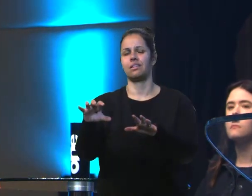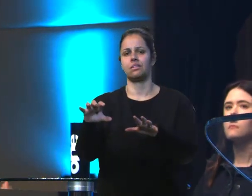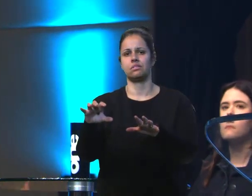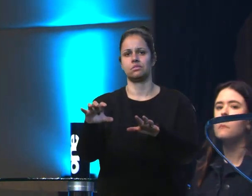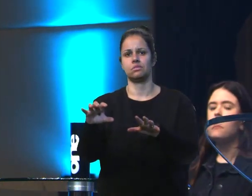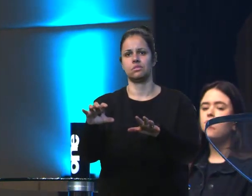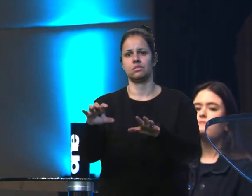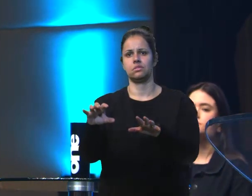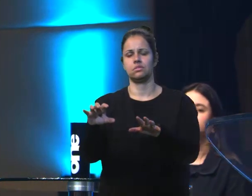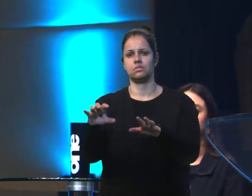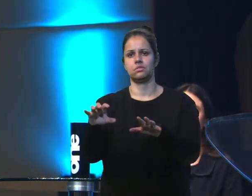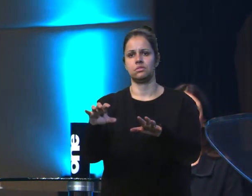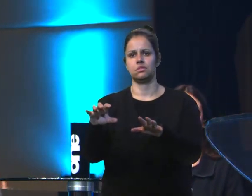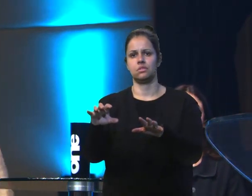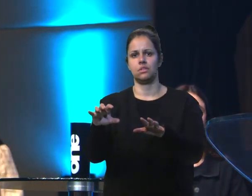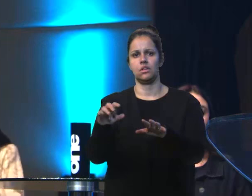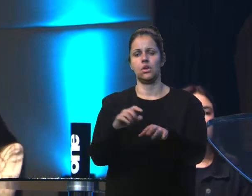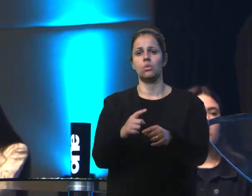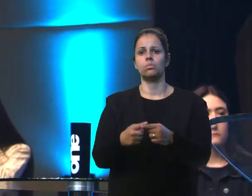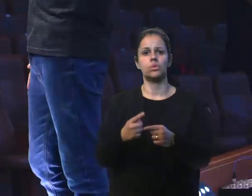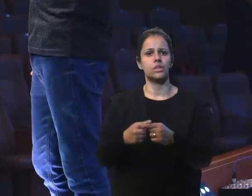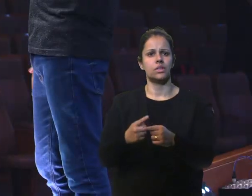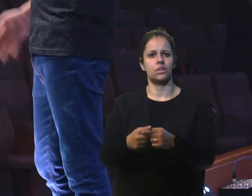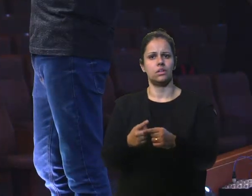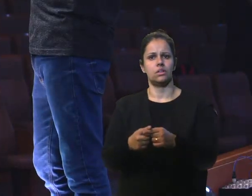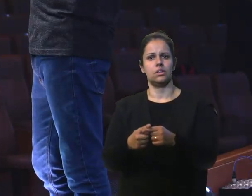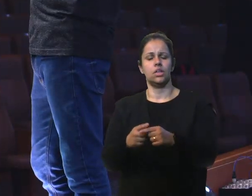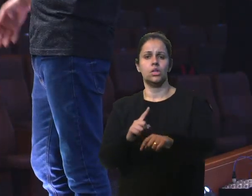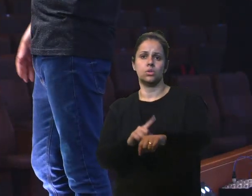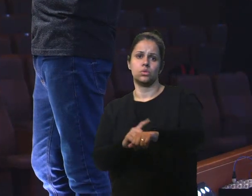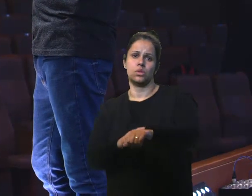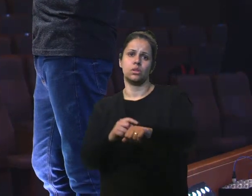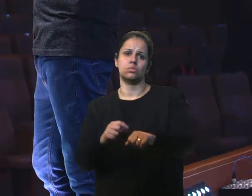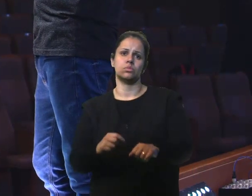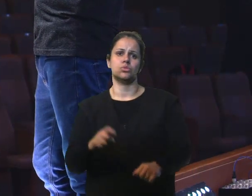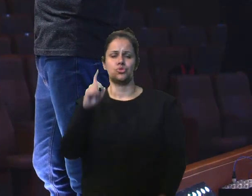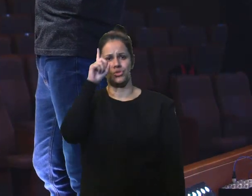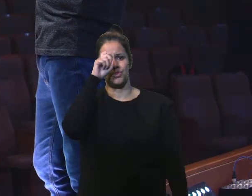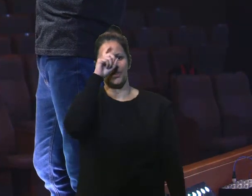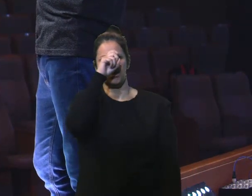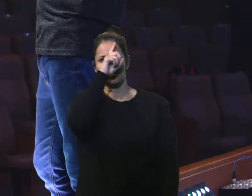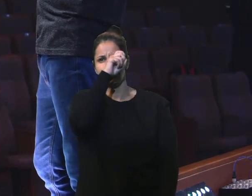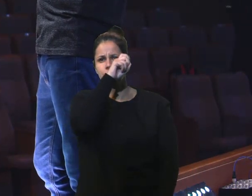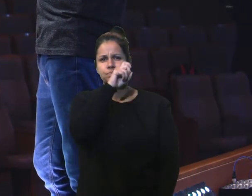Quando as coisas apertarem mesmo, esses vão voar. Esses vão embora.